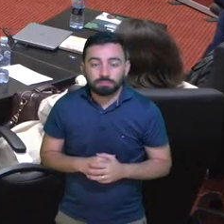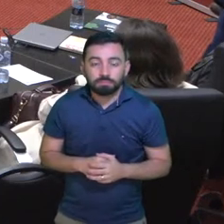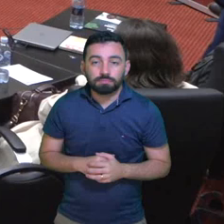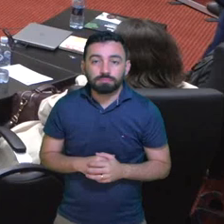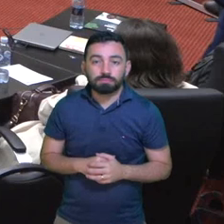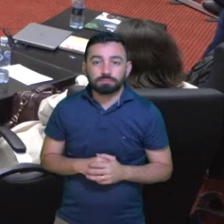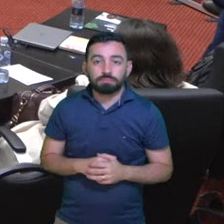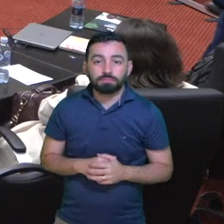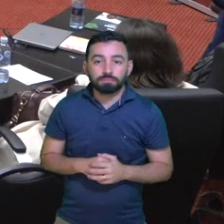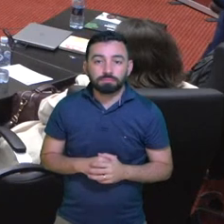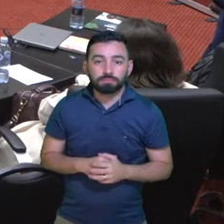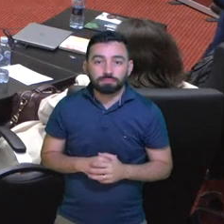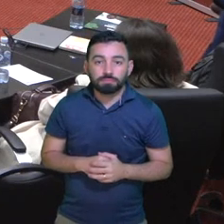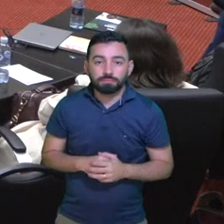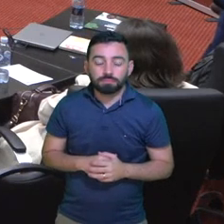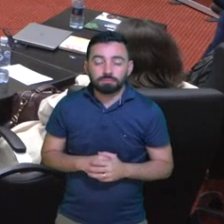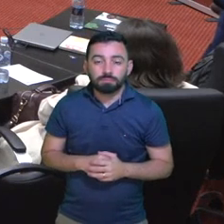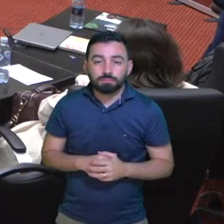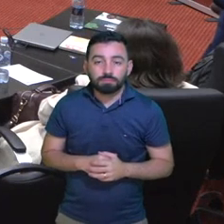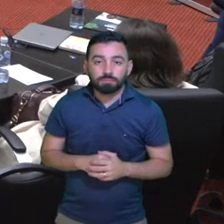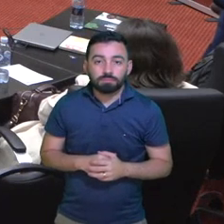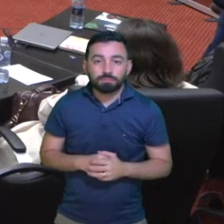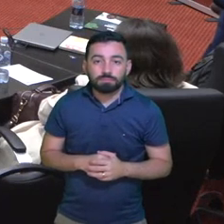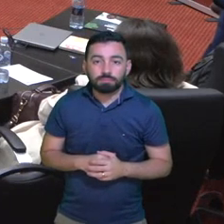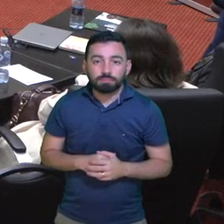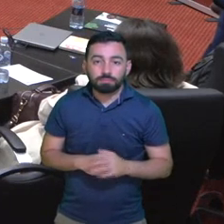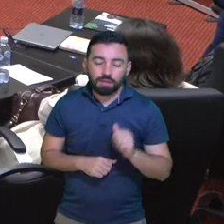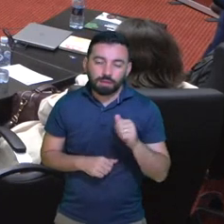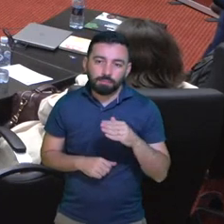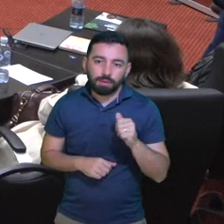obrigada valeu amá